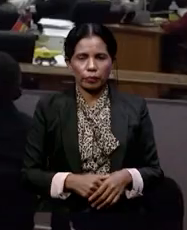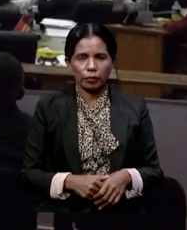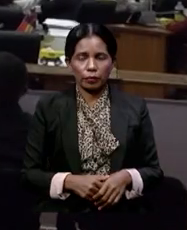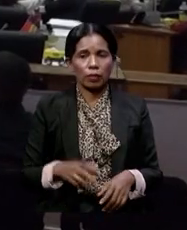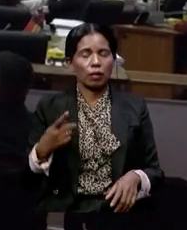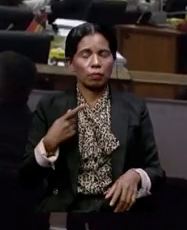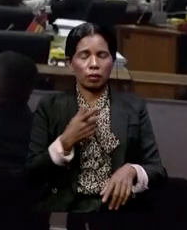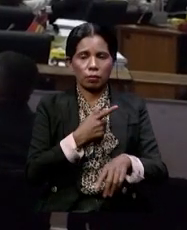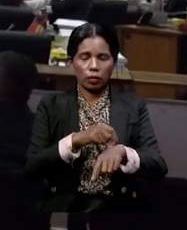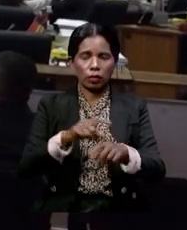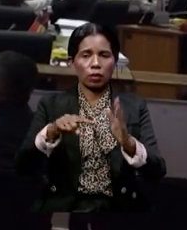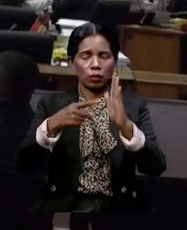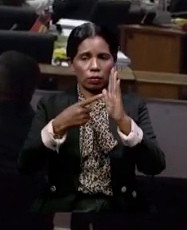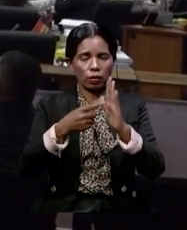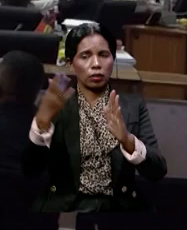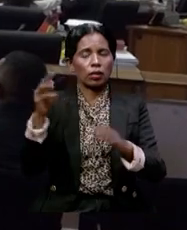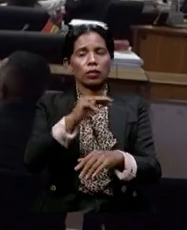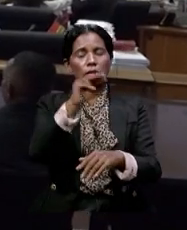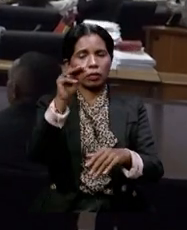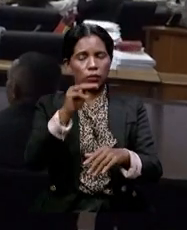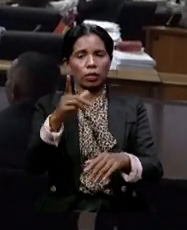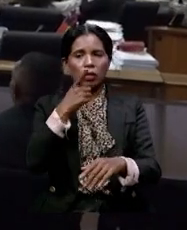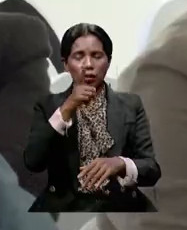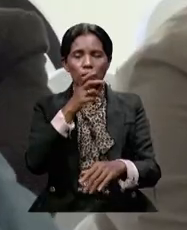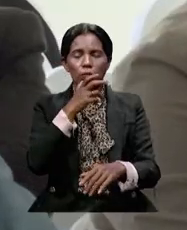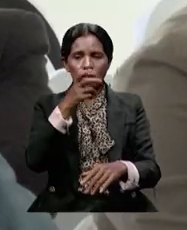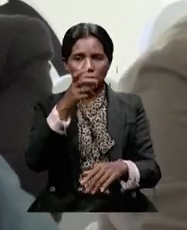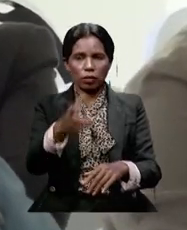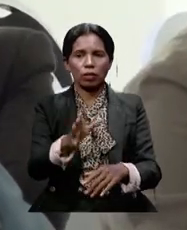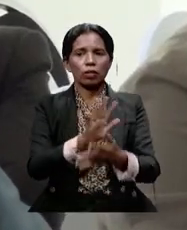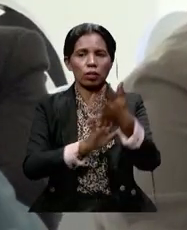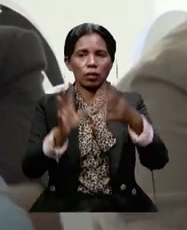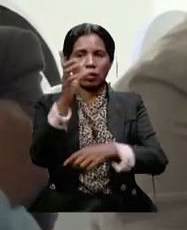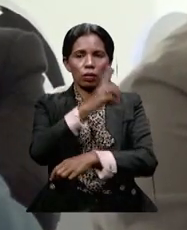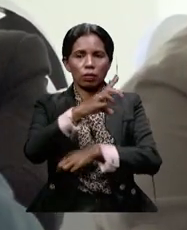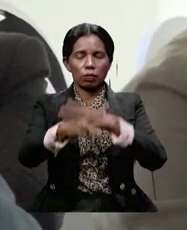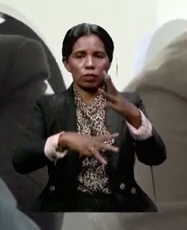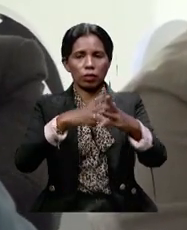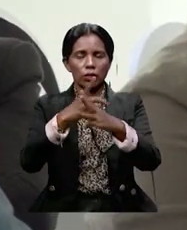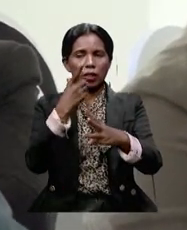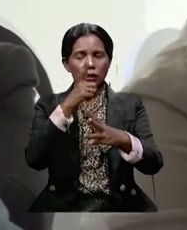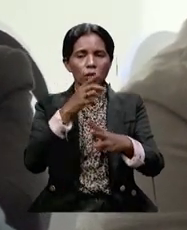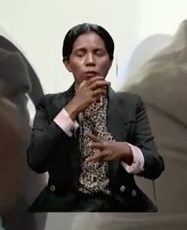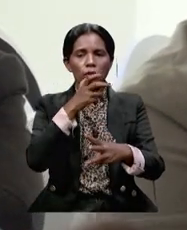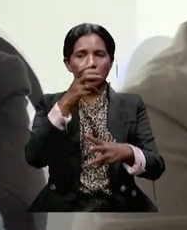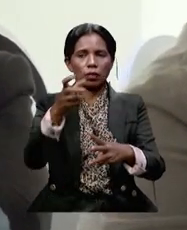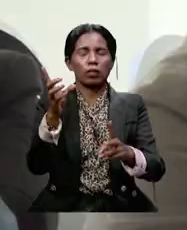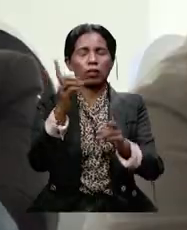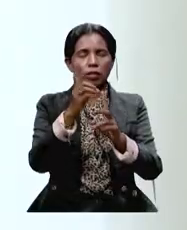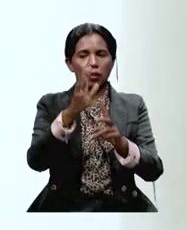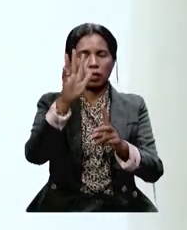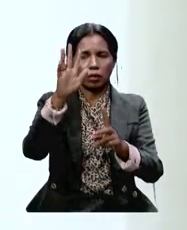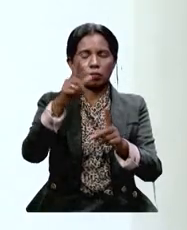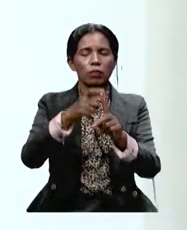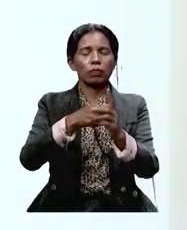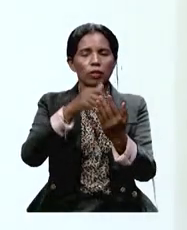Parlamento Nacional a rua plenária e a segunda né, o Língua Portuguesa, onde celebra a Loro Mundial Língua Portuguesa na Bemuno e a Loro Lima a